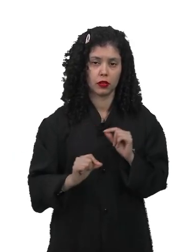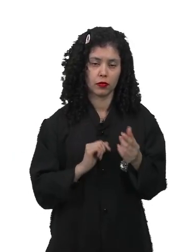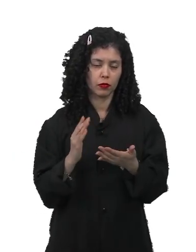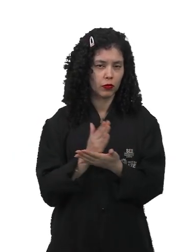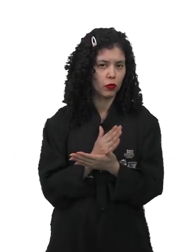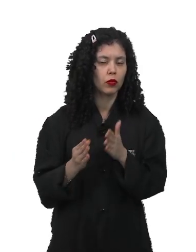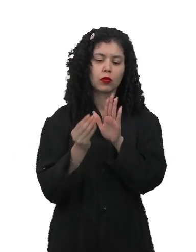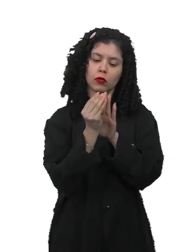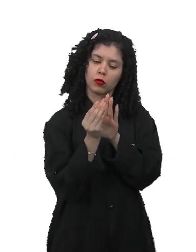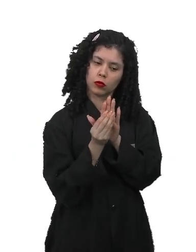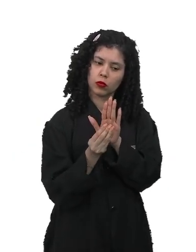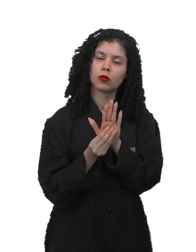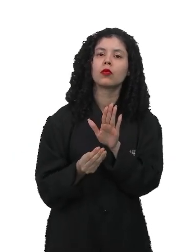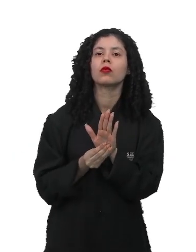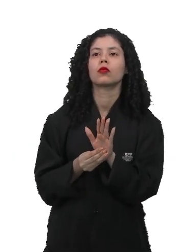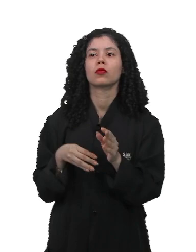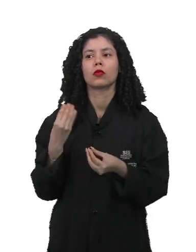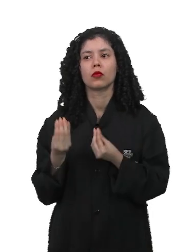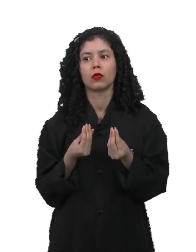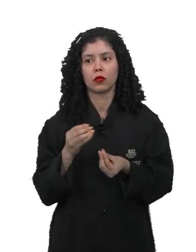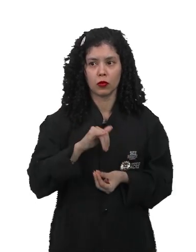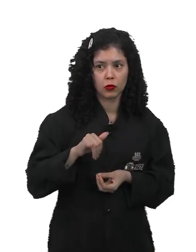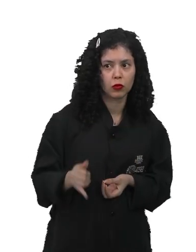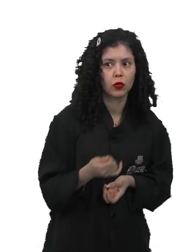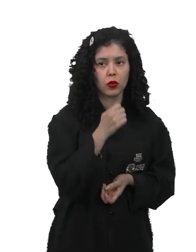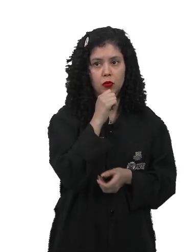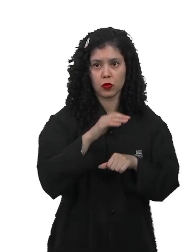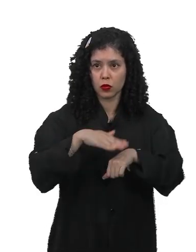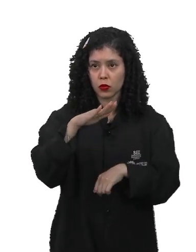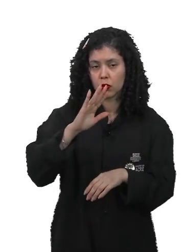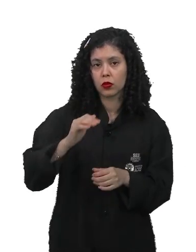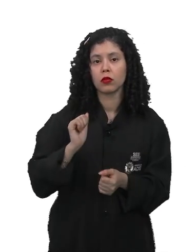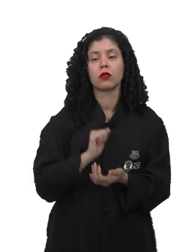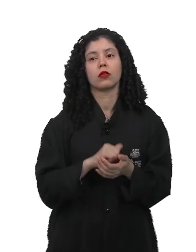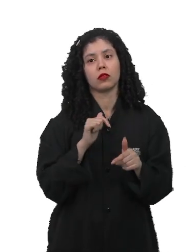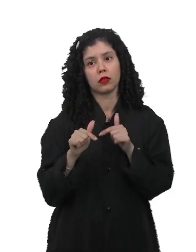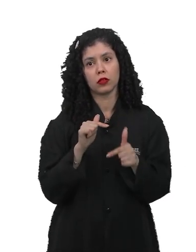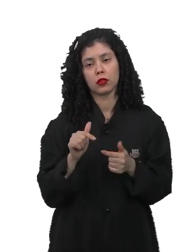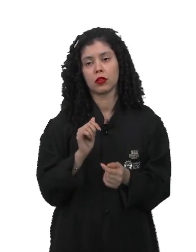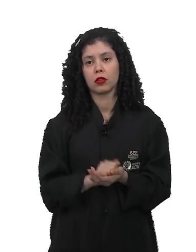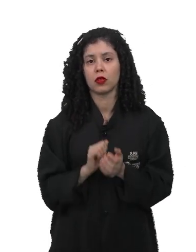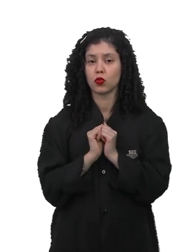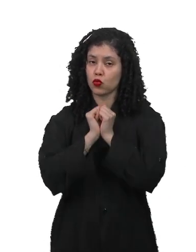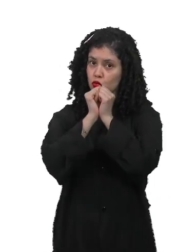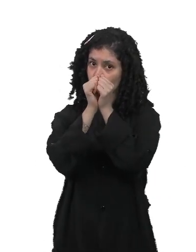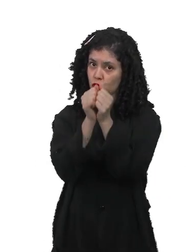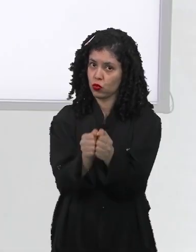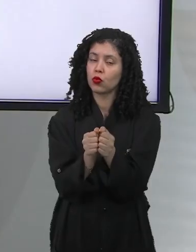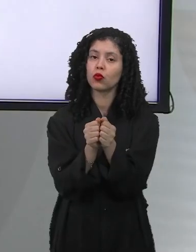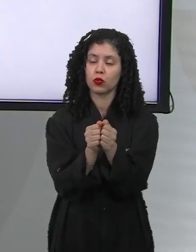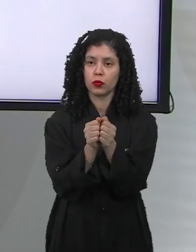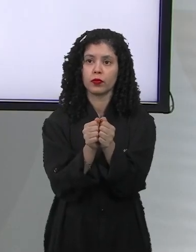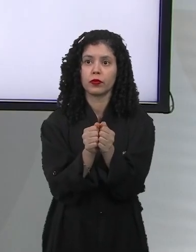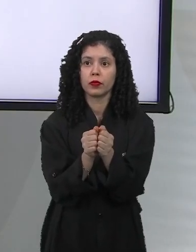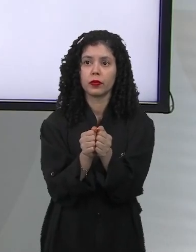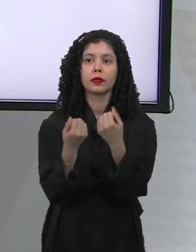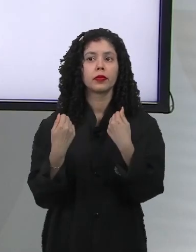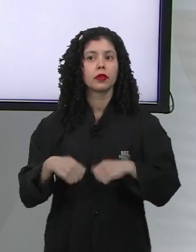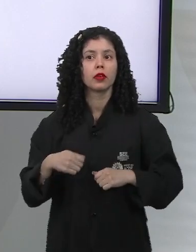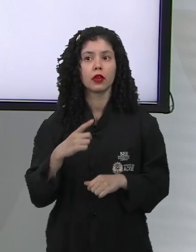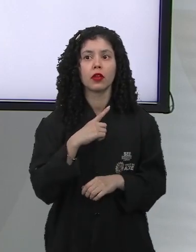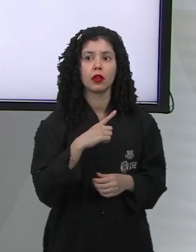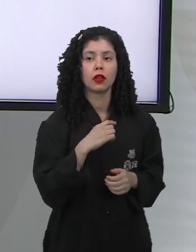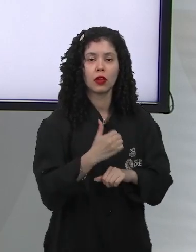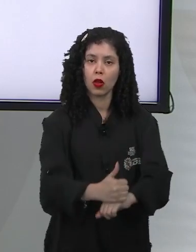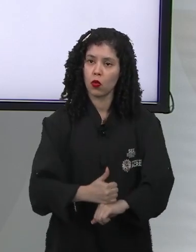alguns fatores também, como mais oportunidades de emprego, e junto às oportunidades de emprego, nós também temos